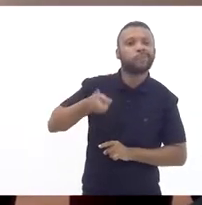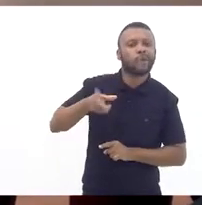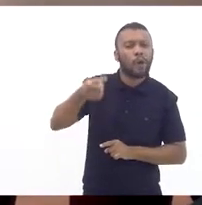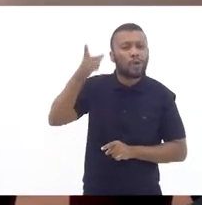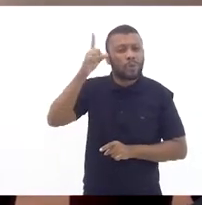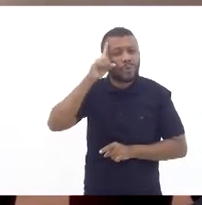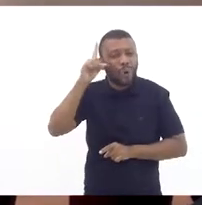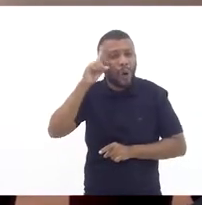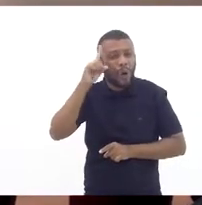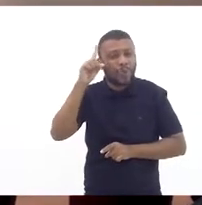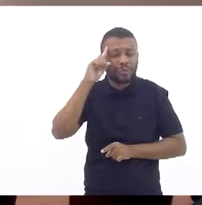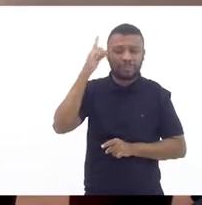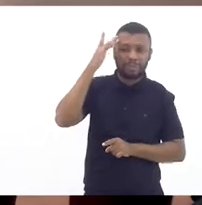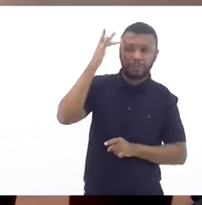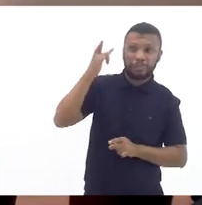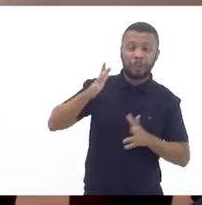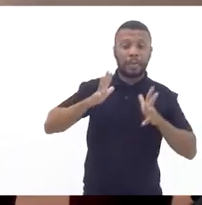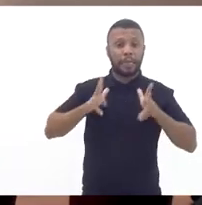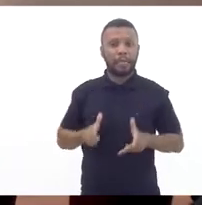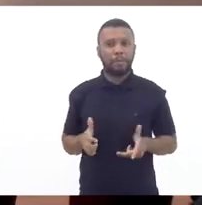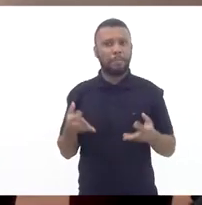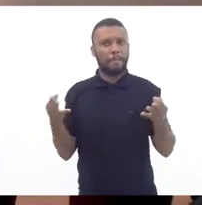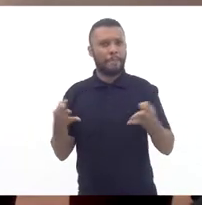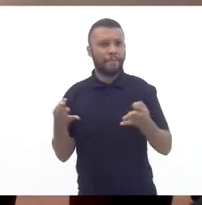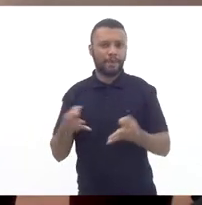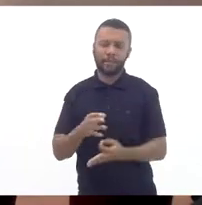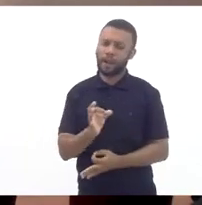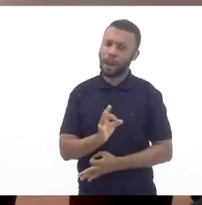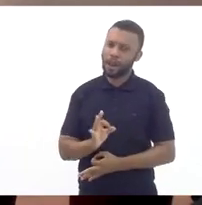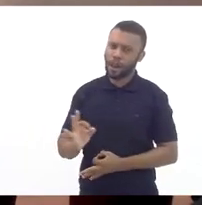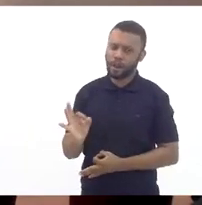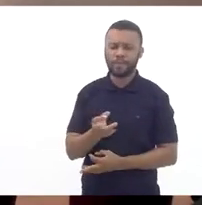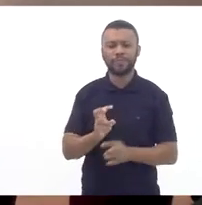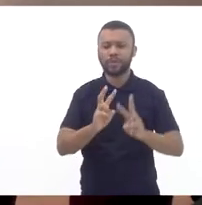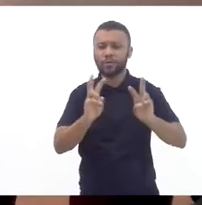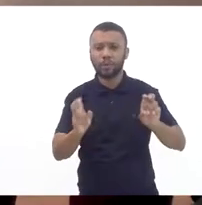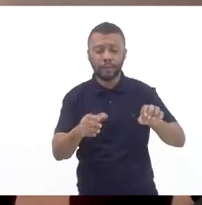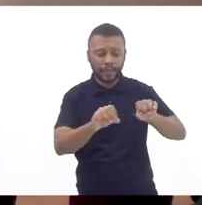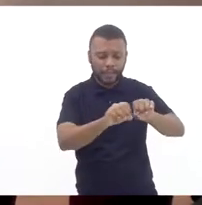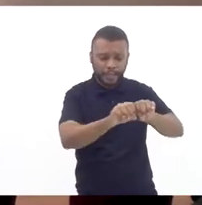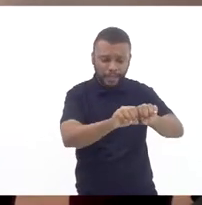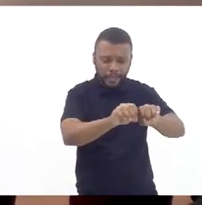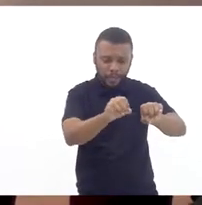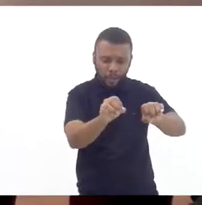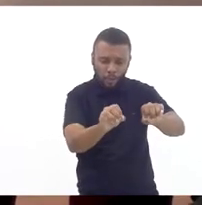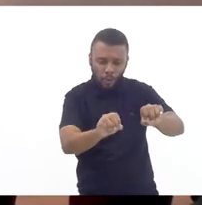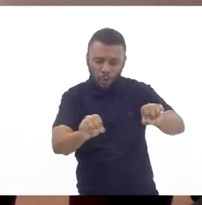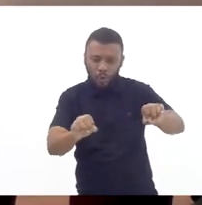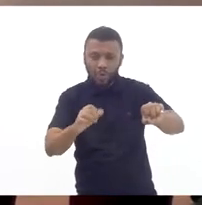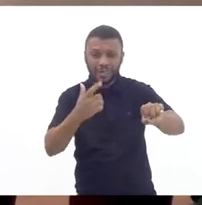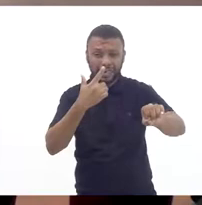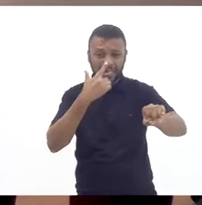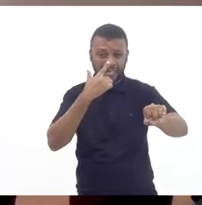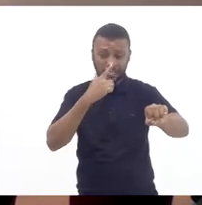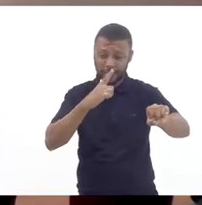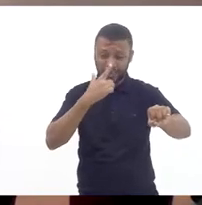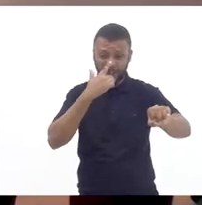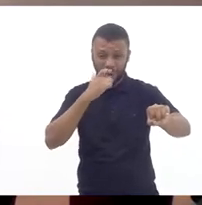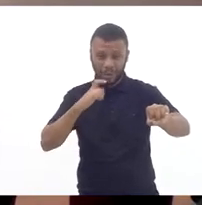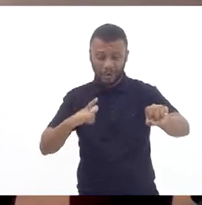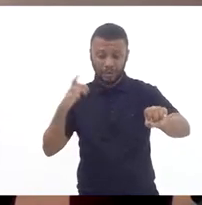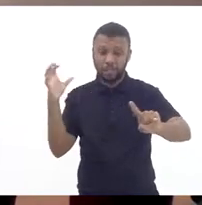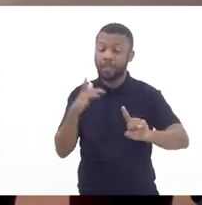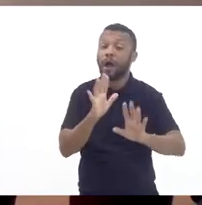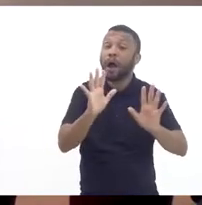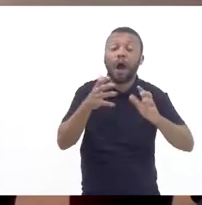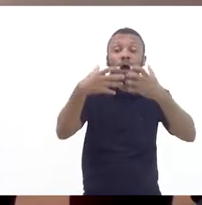diariamente limpo. Com relação às canaletas, esse próprio lixo acaba afetando as canaletas? Lixo é